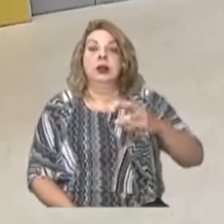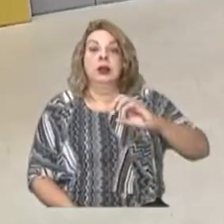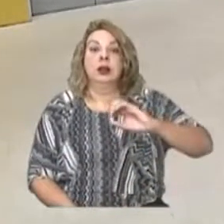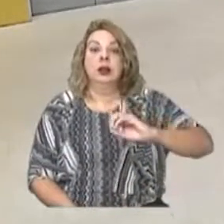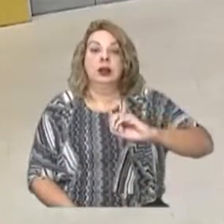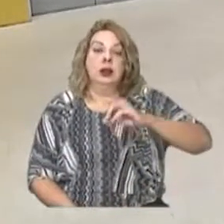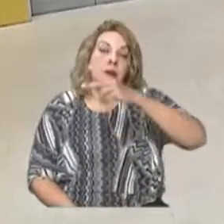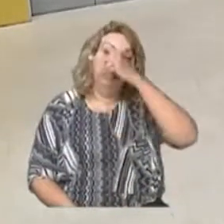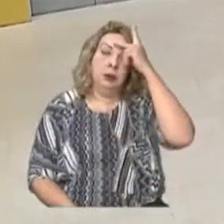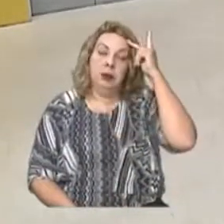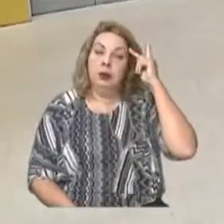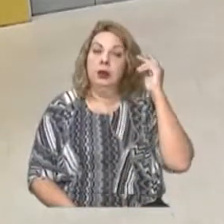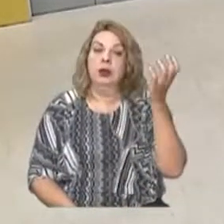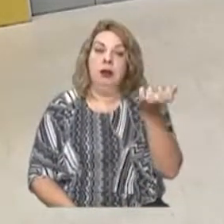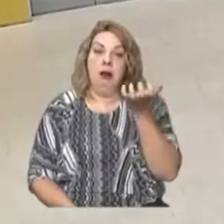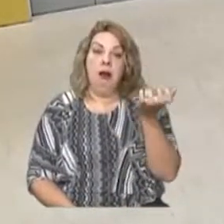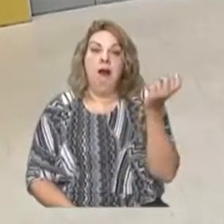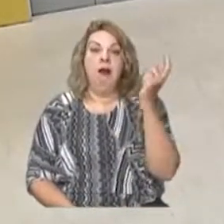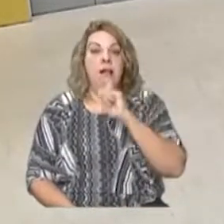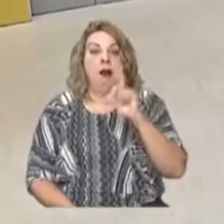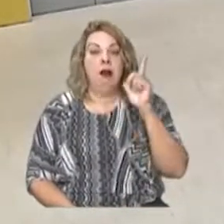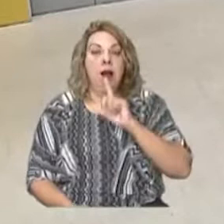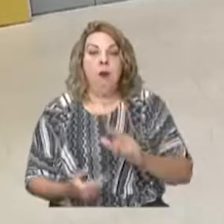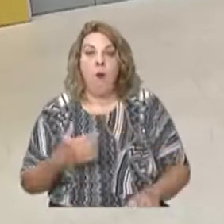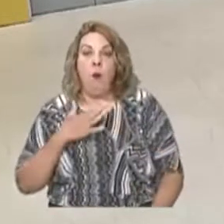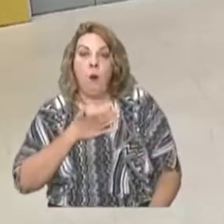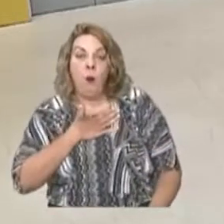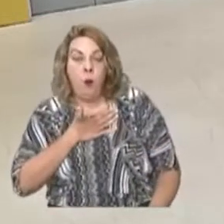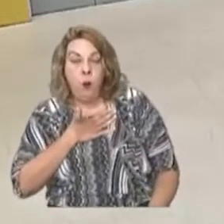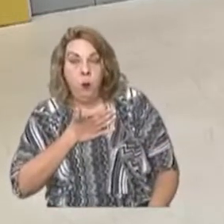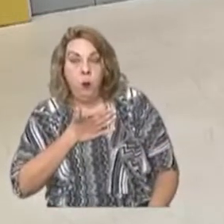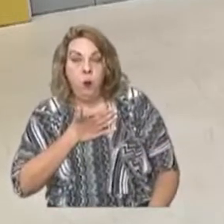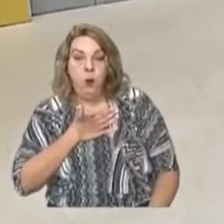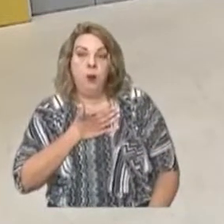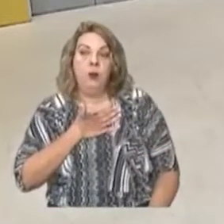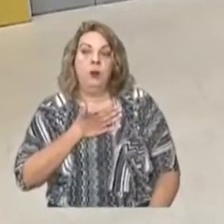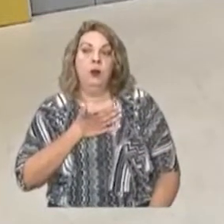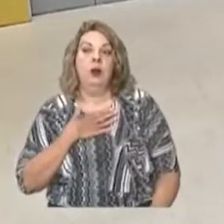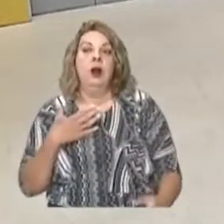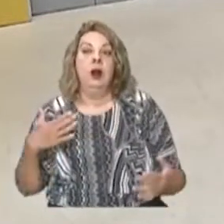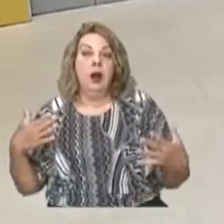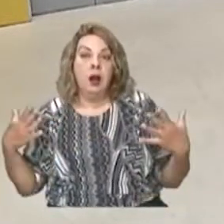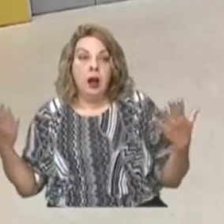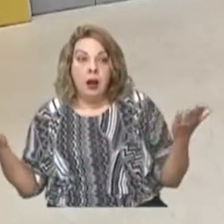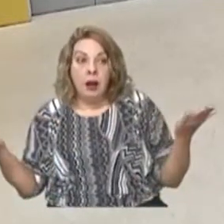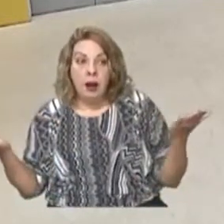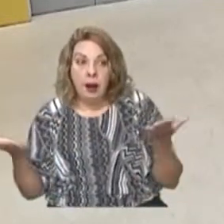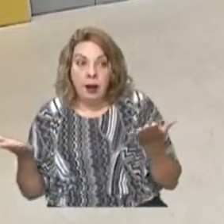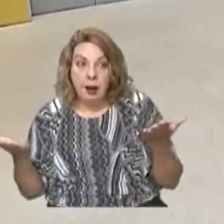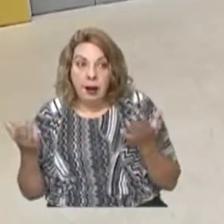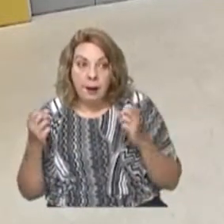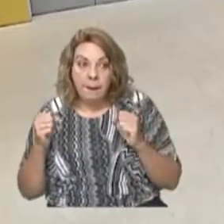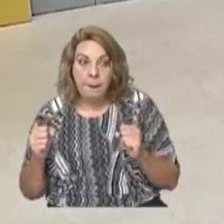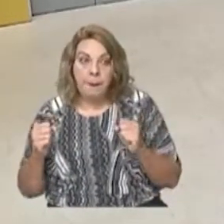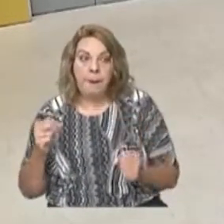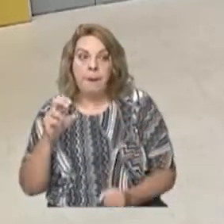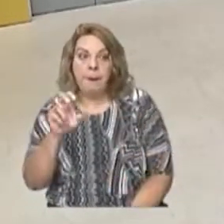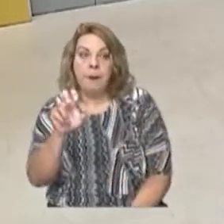que querendo que levar isso, o prêmio. Isso, minha gente. Vamos lá, vamos lá. Pode ser